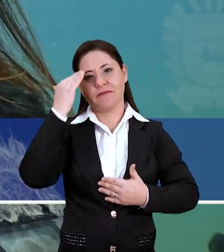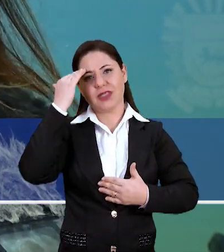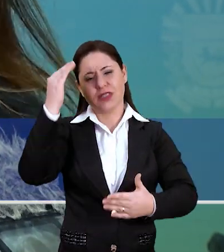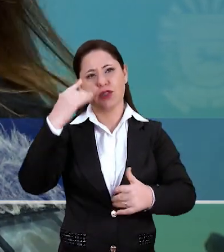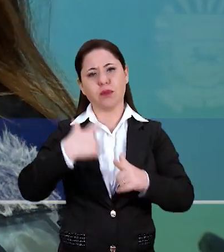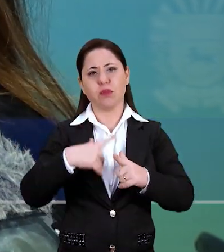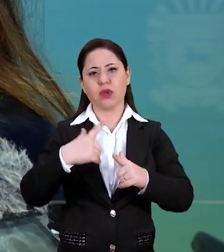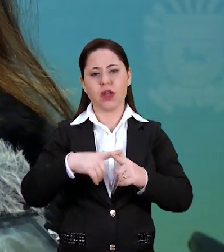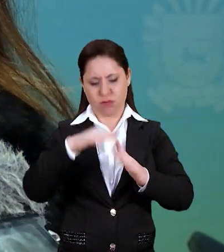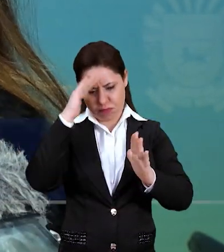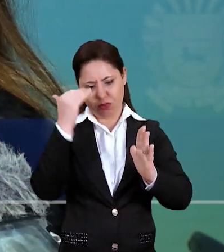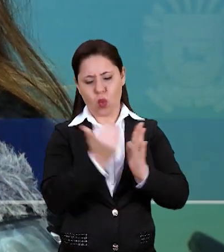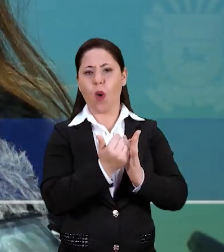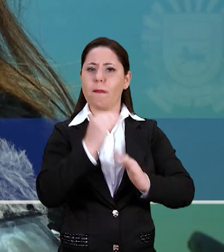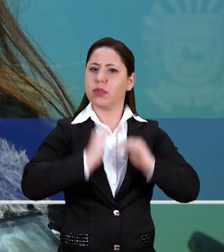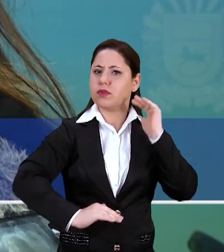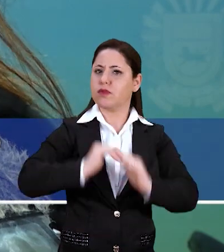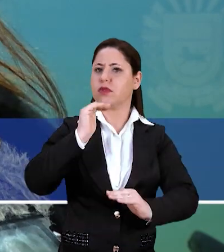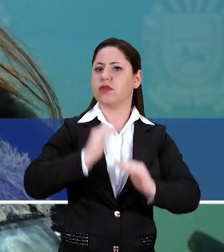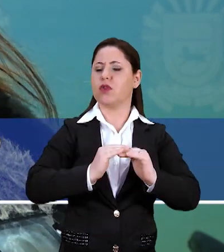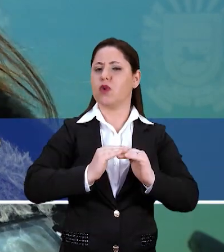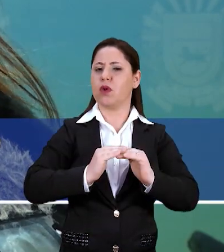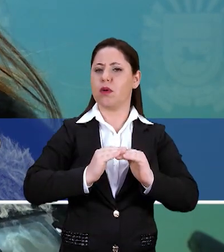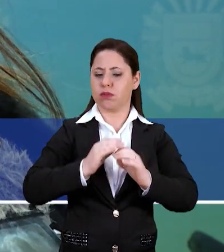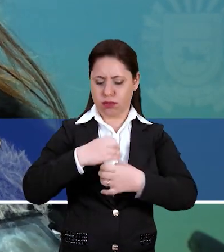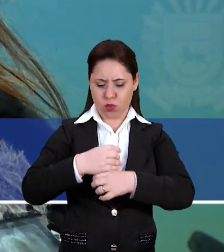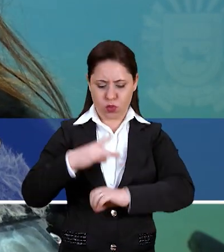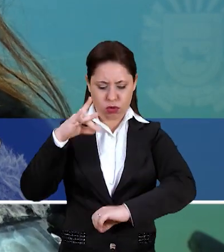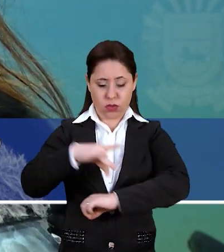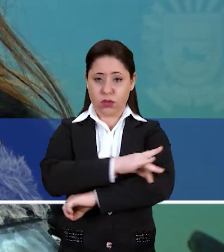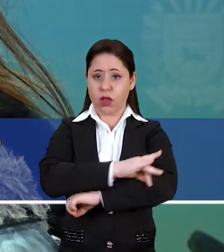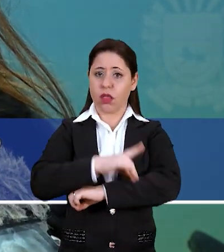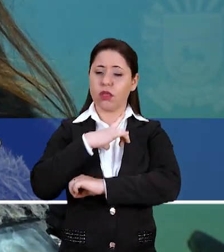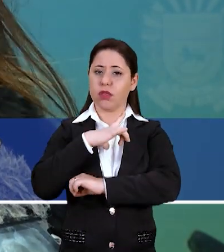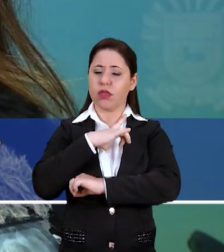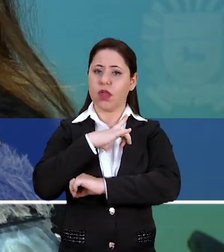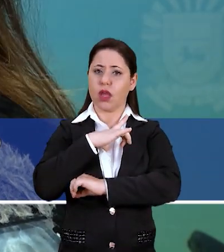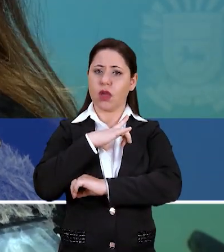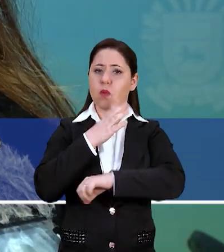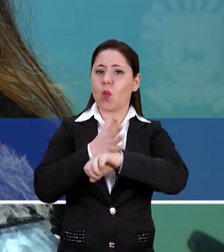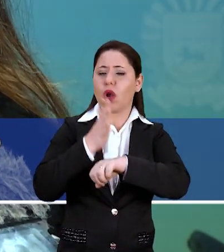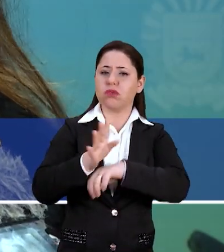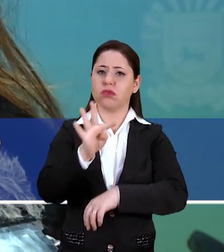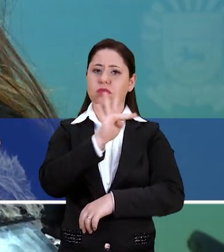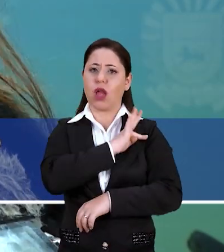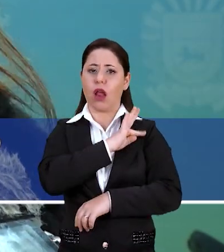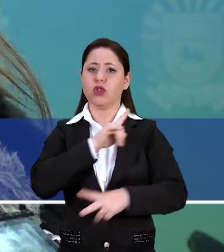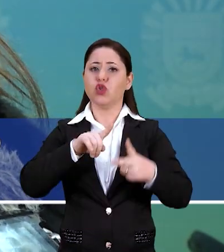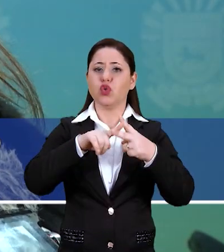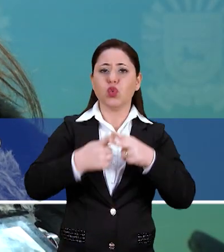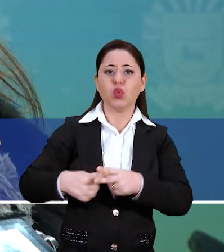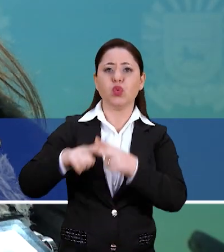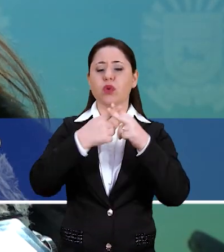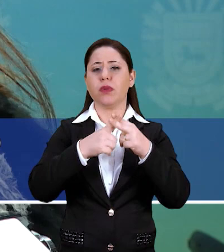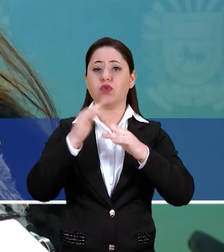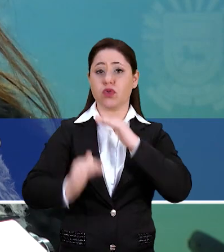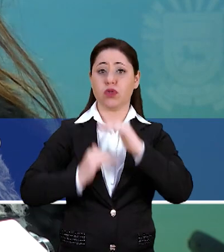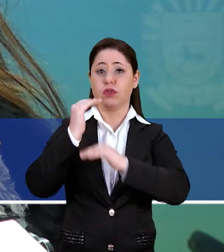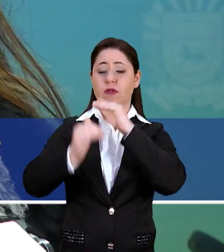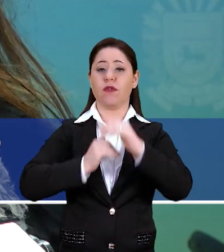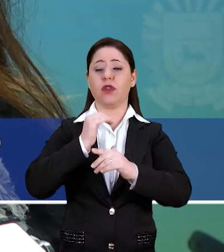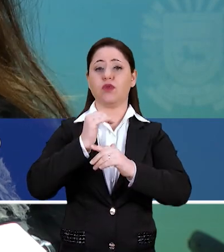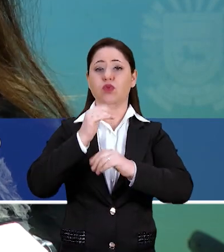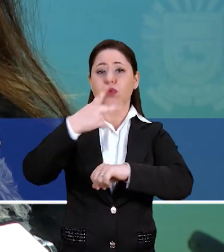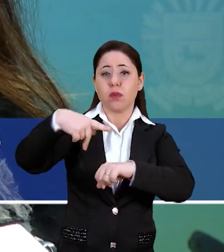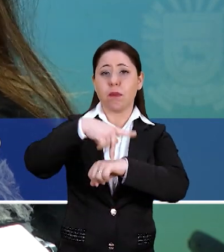gratidão por sermos reconhecidos como profissionais. Nós da engenharia temos elevada qualificação técnica, nós somos instrumento do